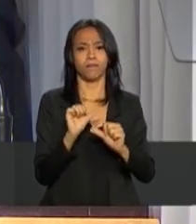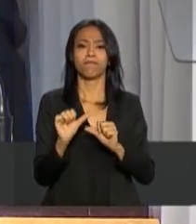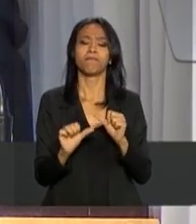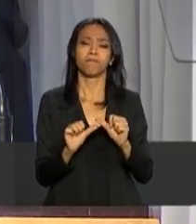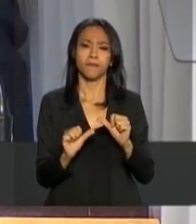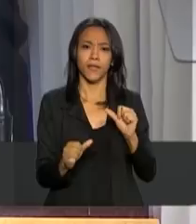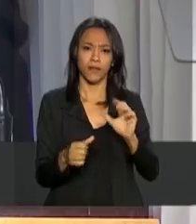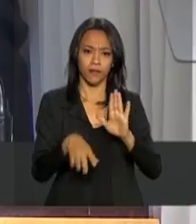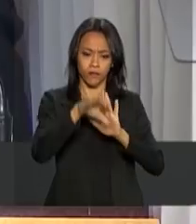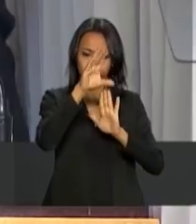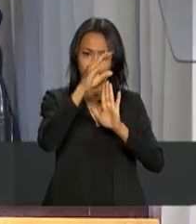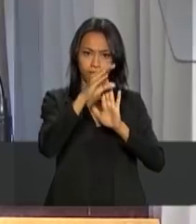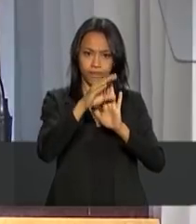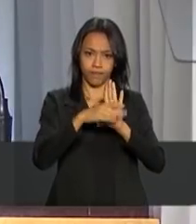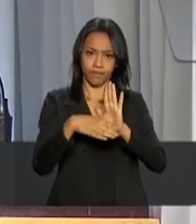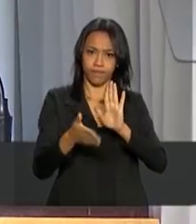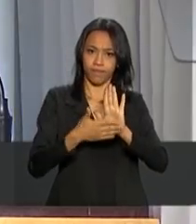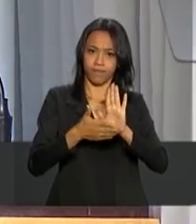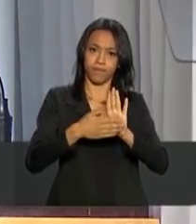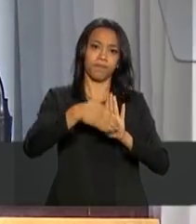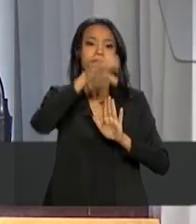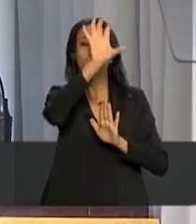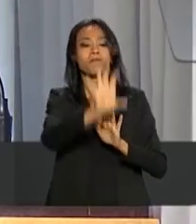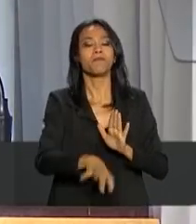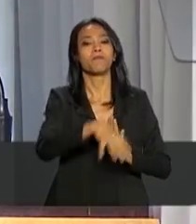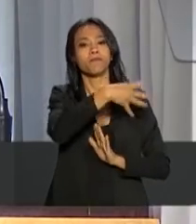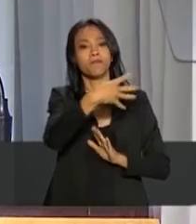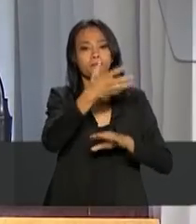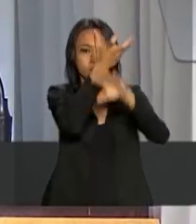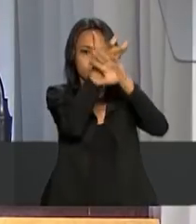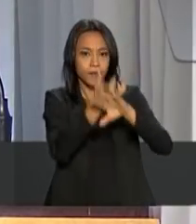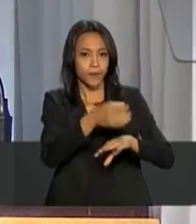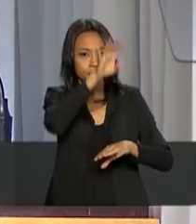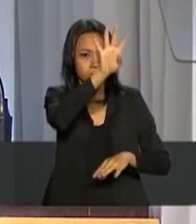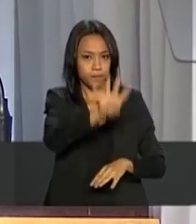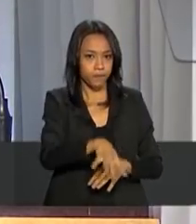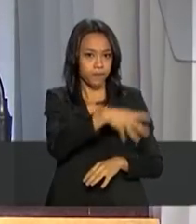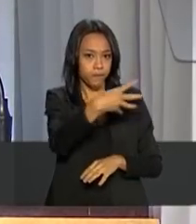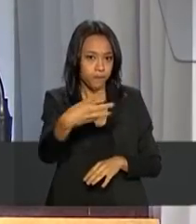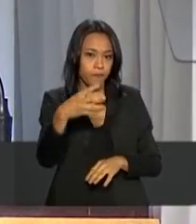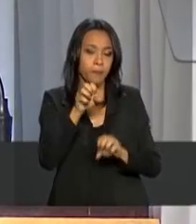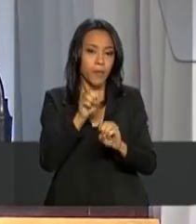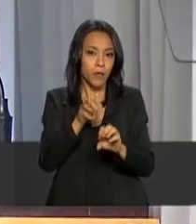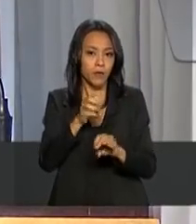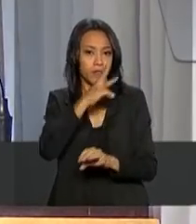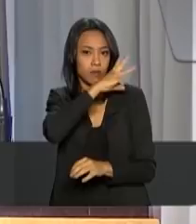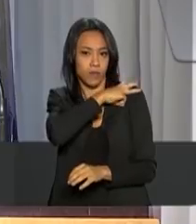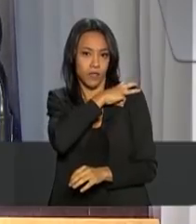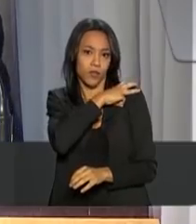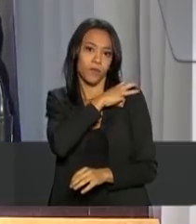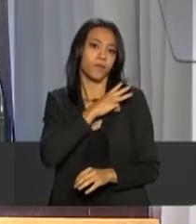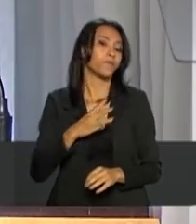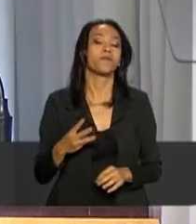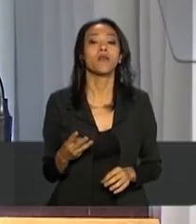coisa que não se fala muito, mas olha, vocês sabem, eu fui presidente da Câmara dos Deputados a primeira vez, em